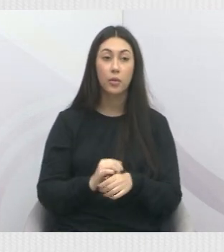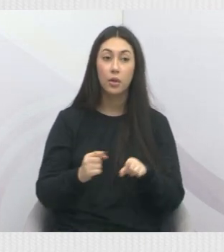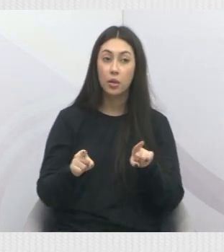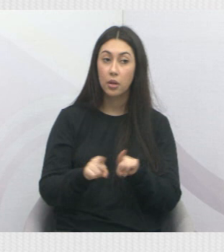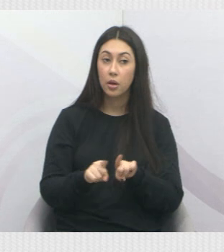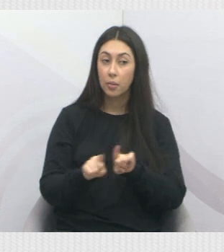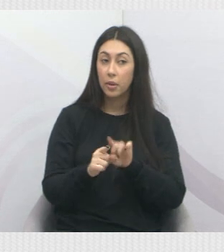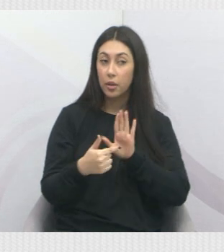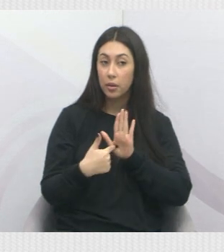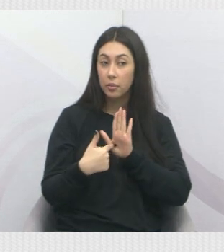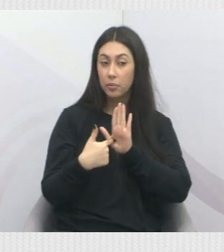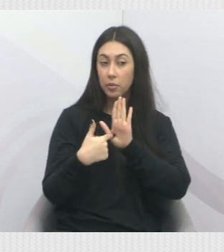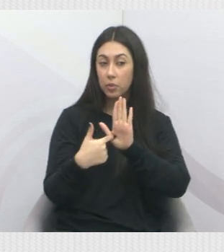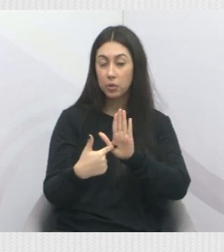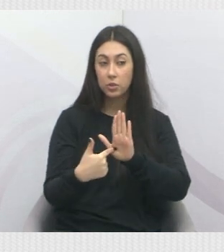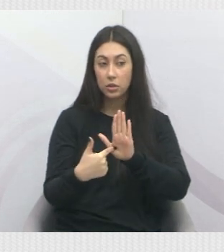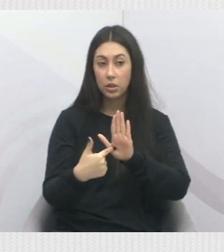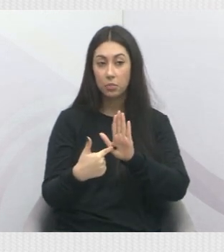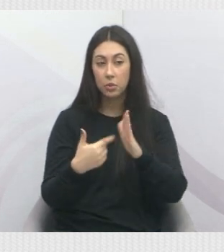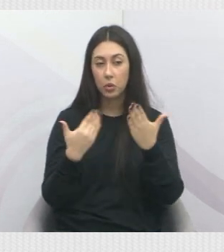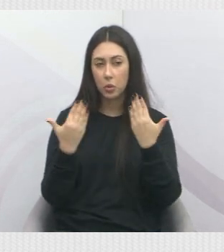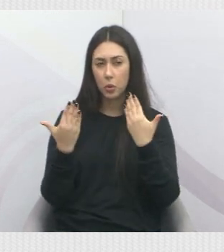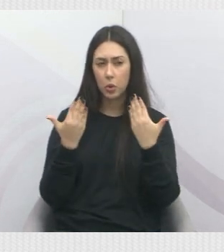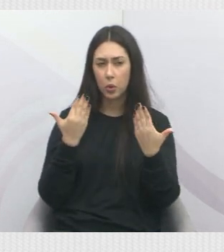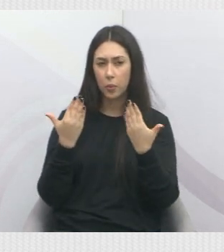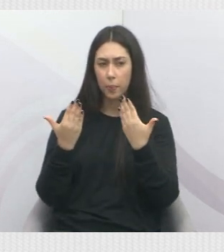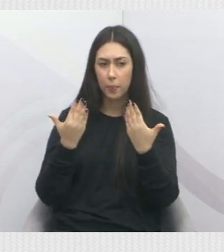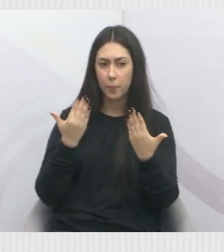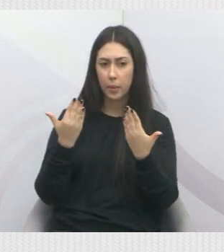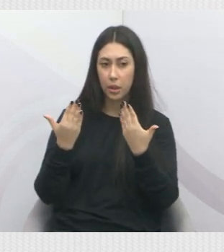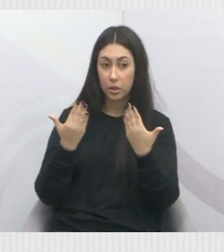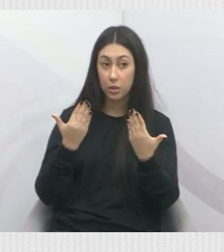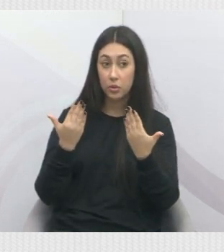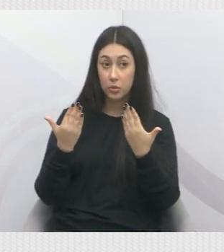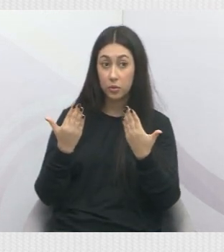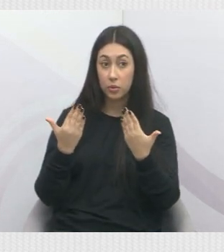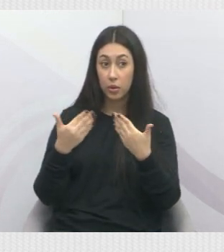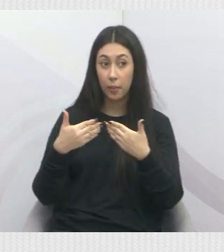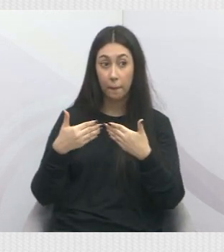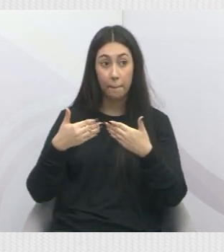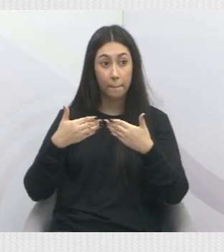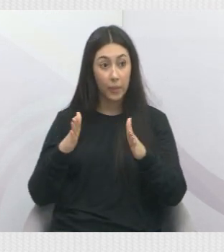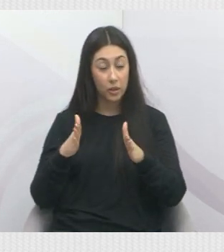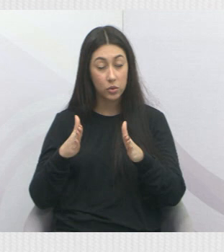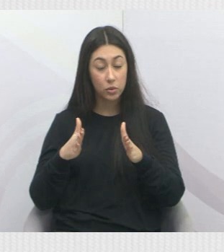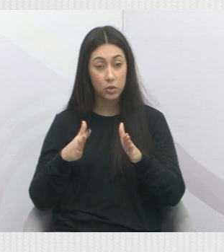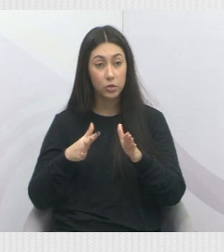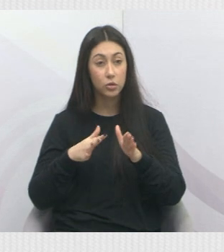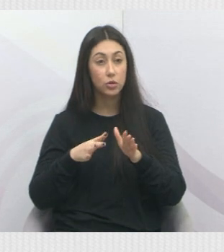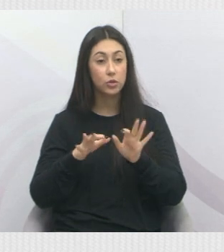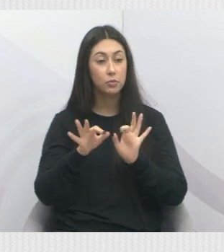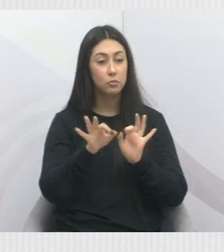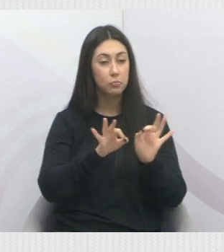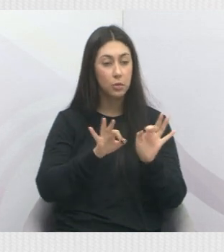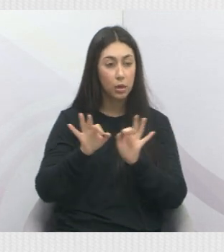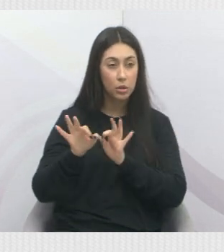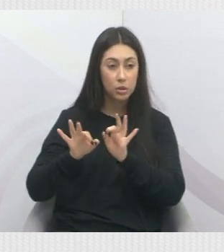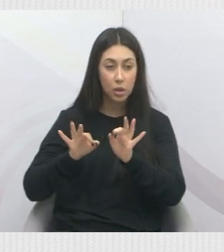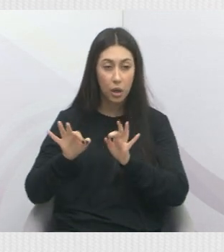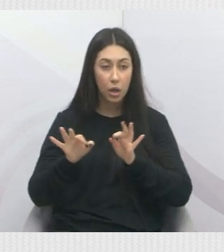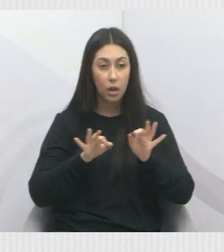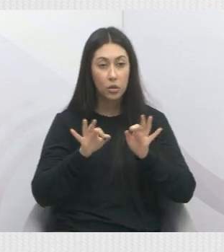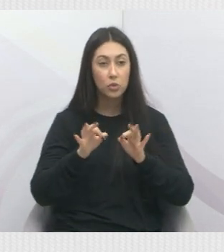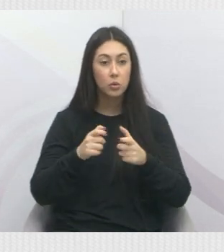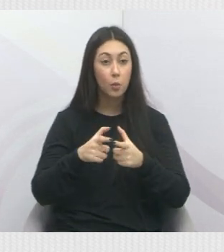damos destaque, se comparado ao primeiro quadrimestre de 2021, a abertura de processo administrativo sanitário, que houve